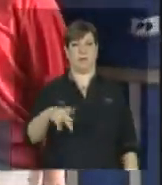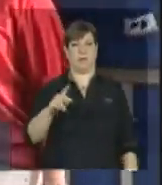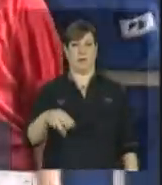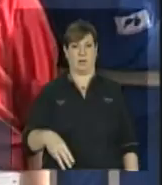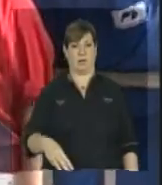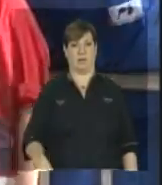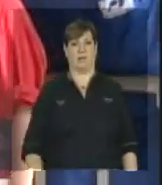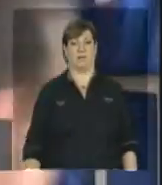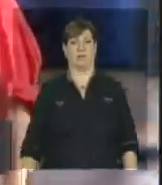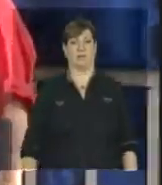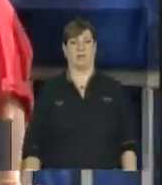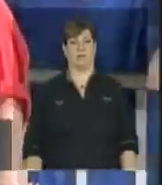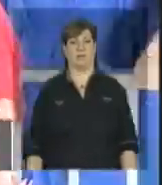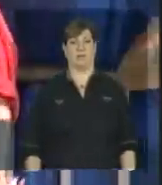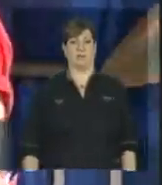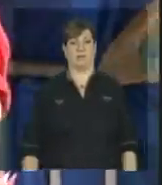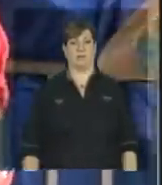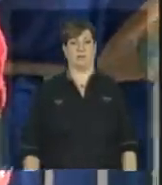quilômetros.